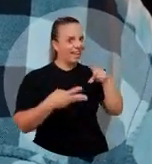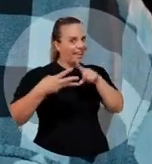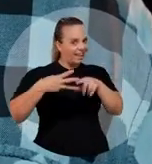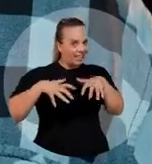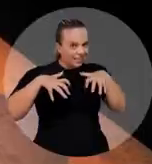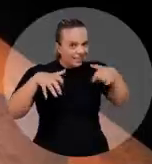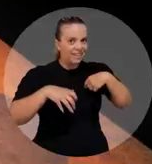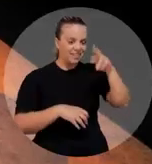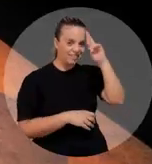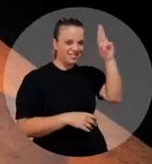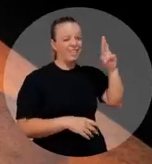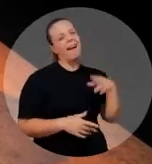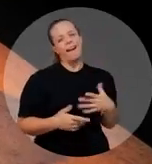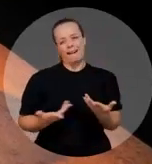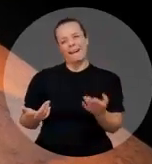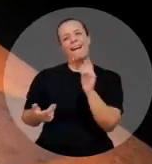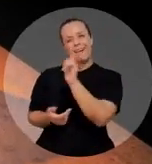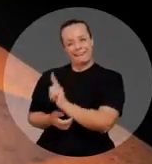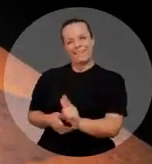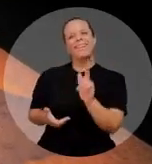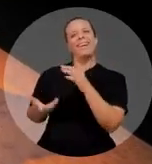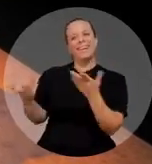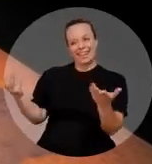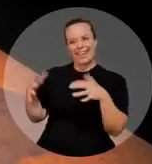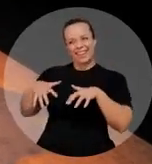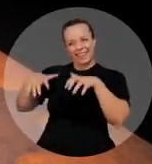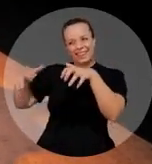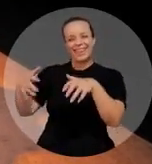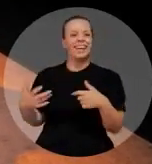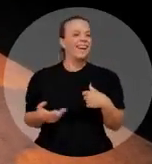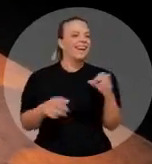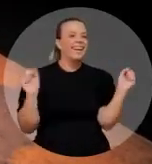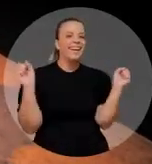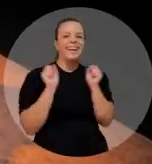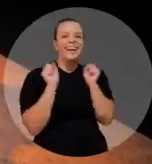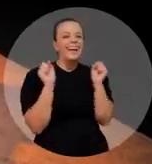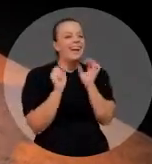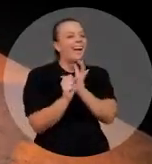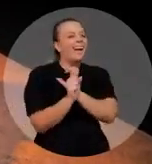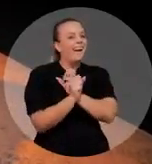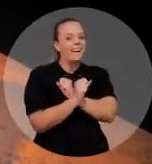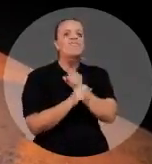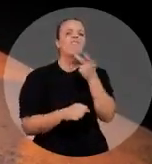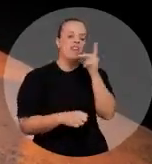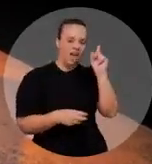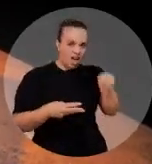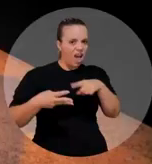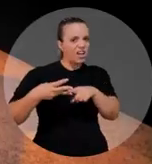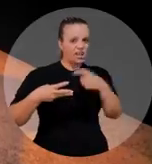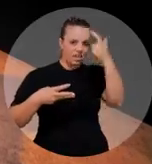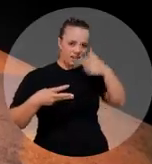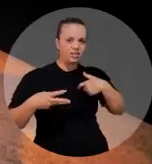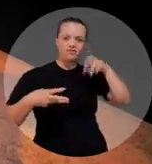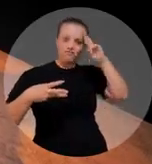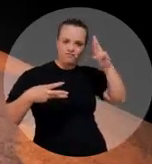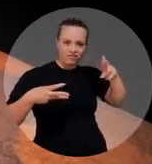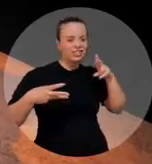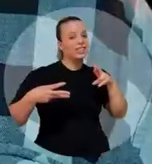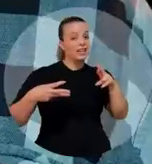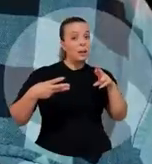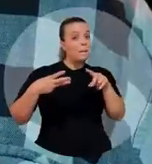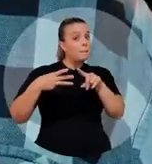eu vou dirigir. Uhum. Claro, né? Terror, né? Esse é meu xodó, assim. Esse eu falo, não, esse eu vou ter que dirigir